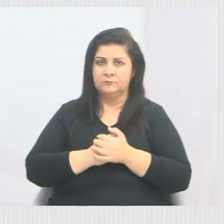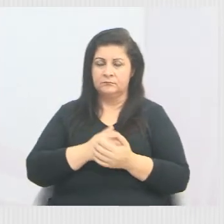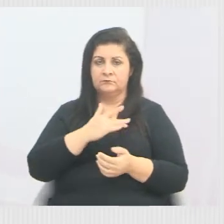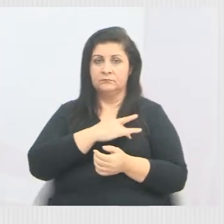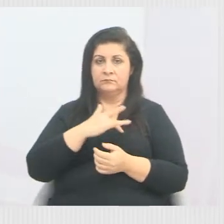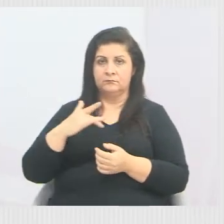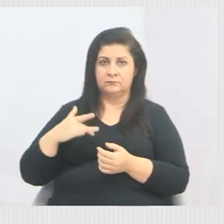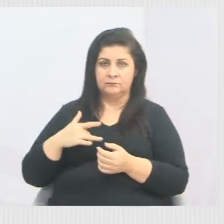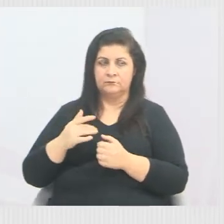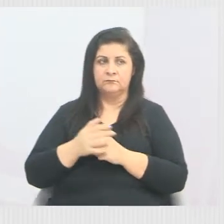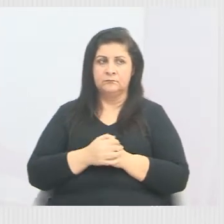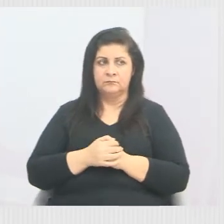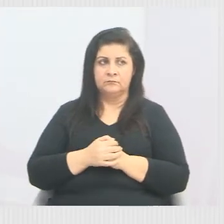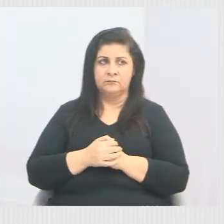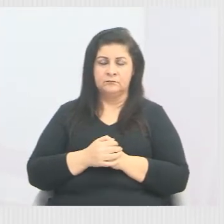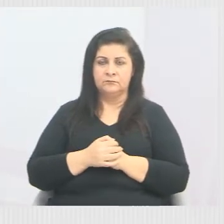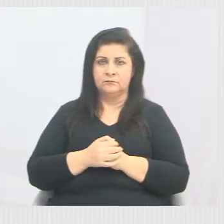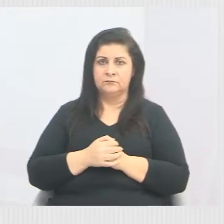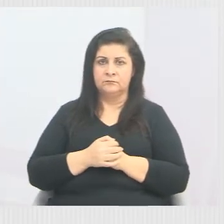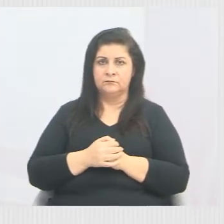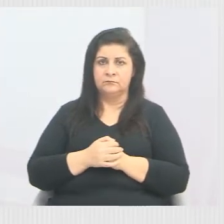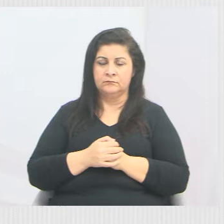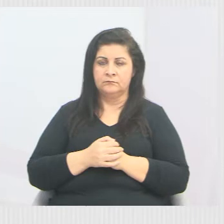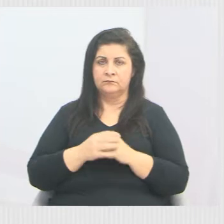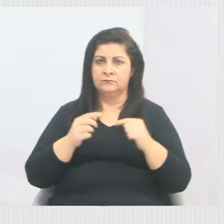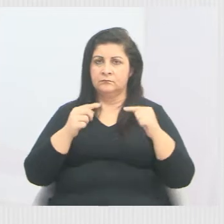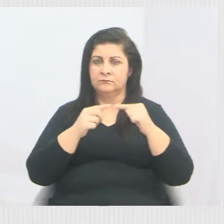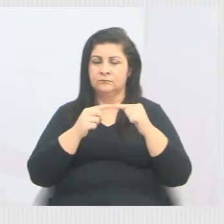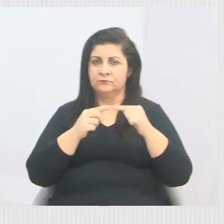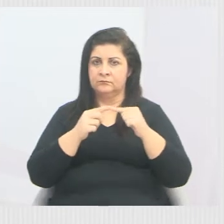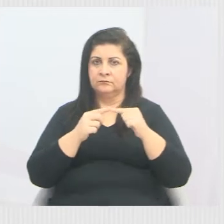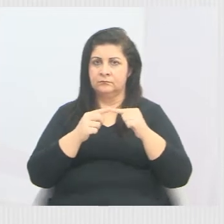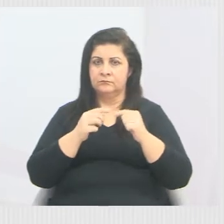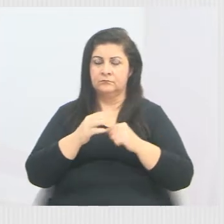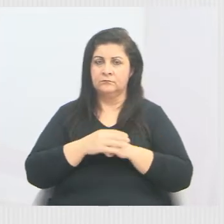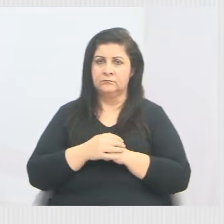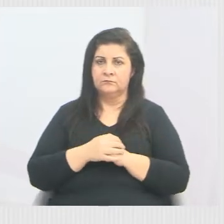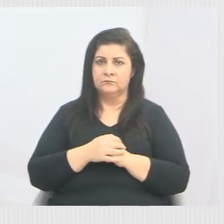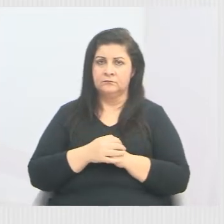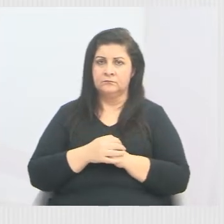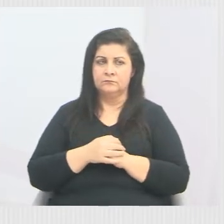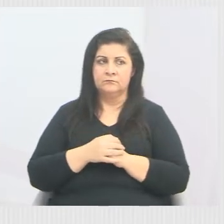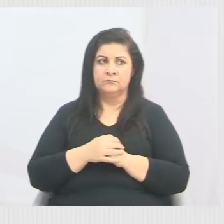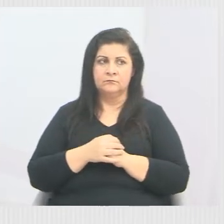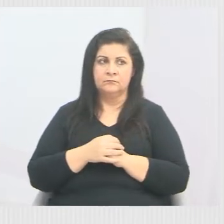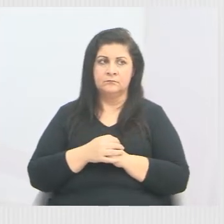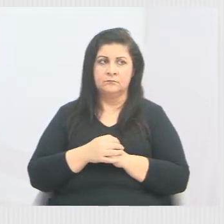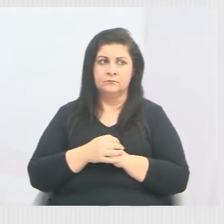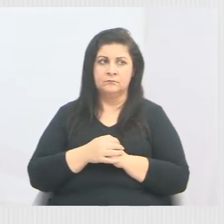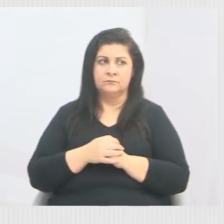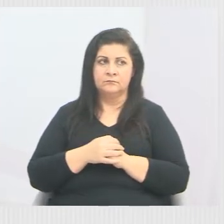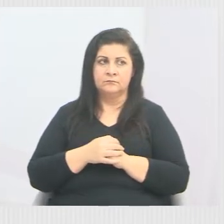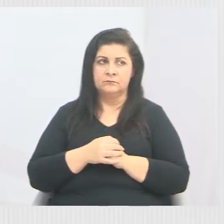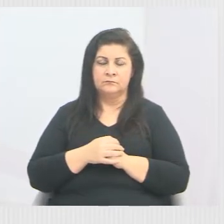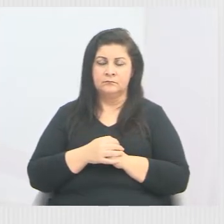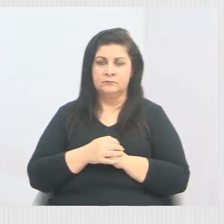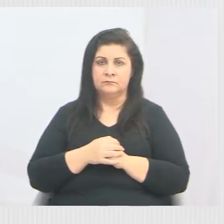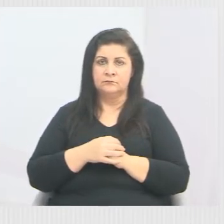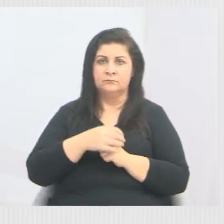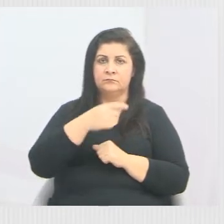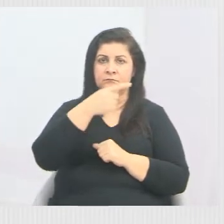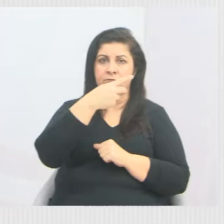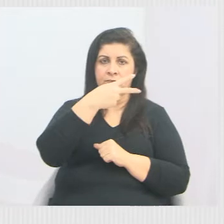pela saúde. A saúde, a meta anual orçada, né, para 2021, seus gastos, né,